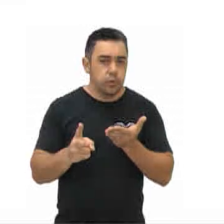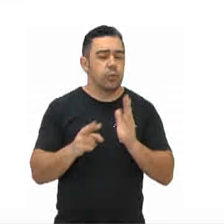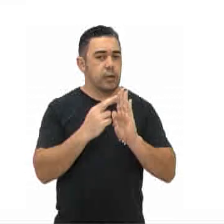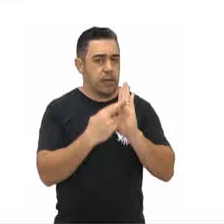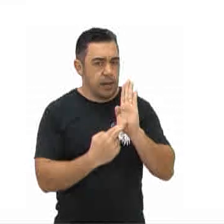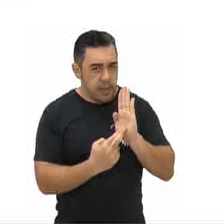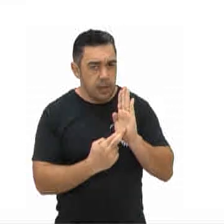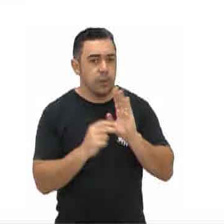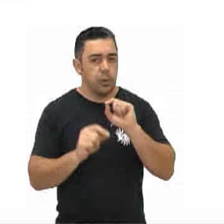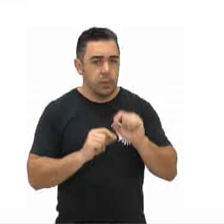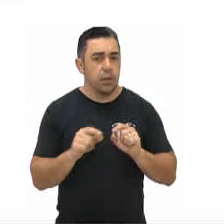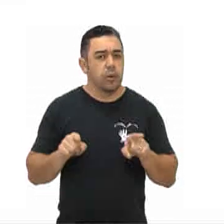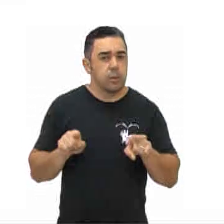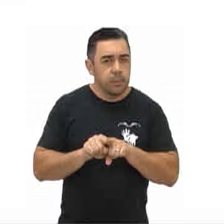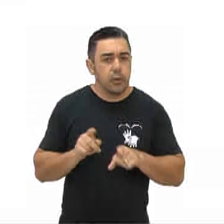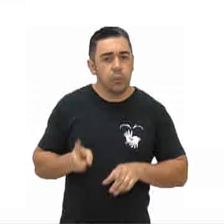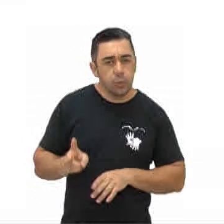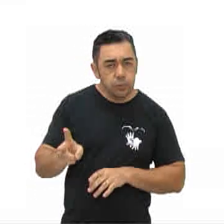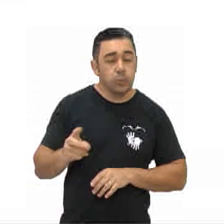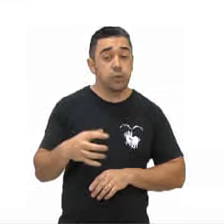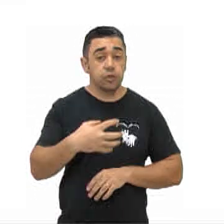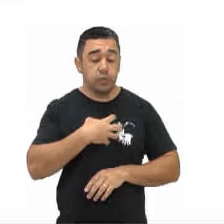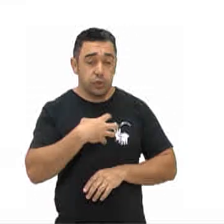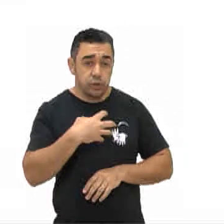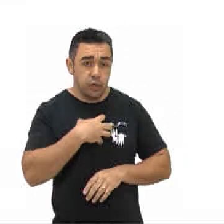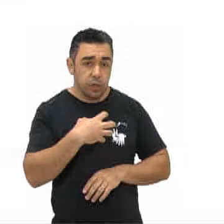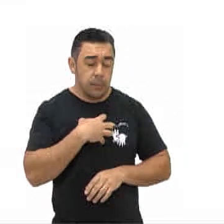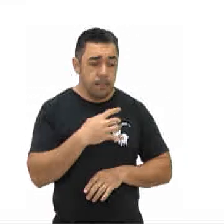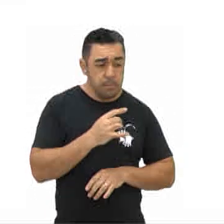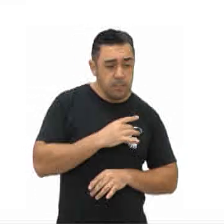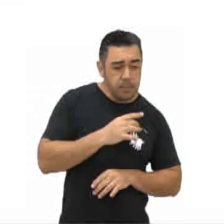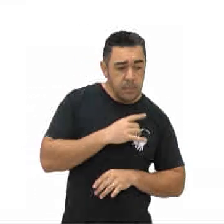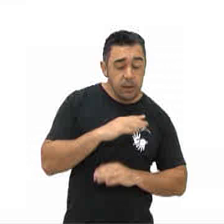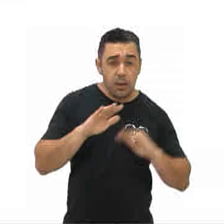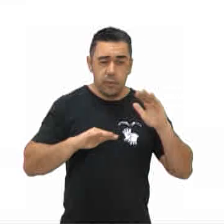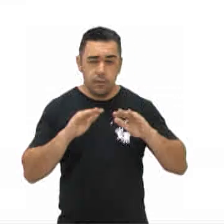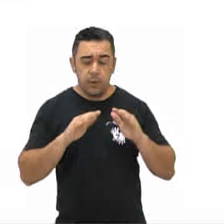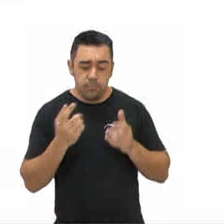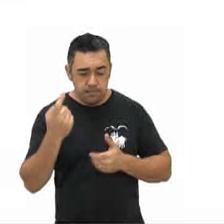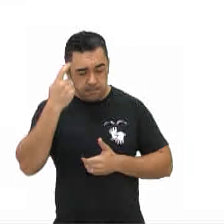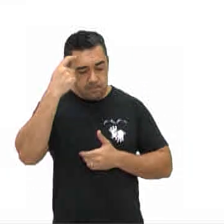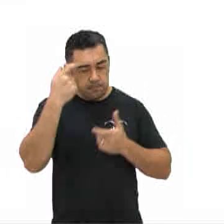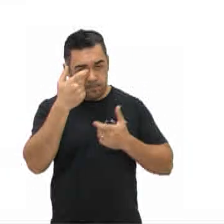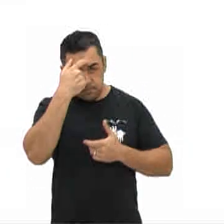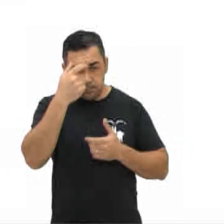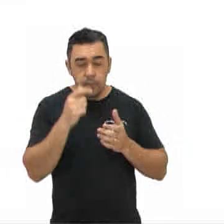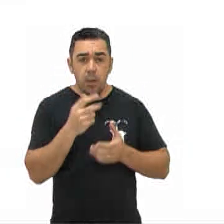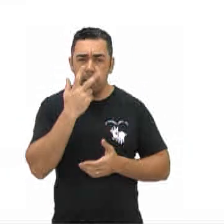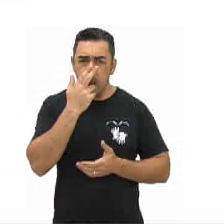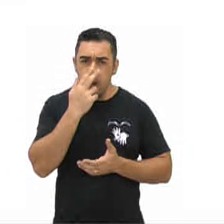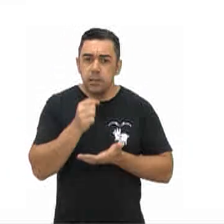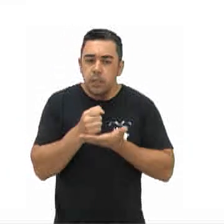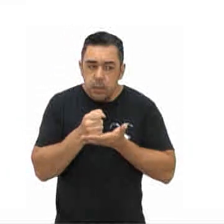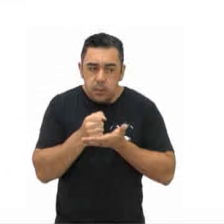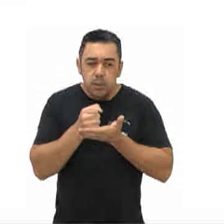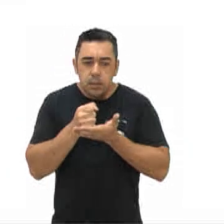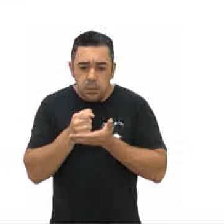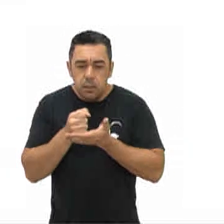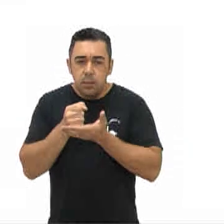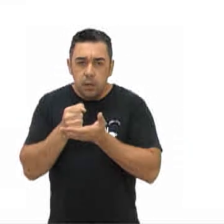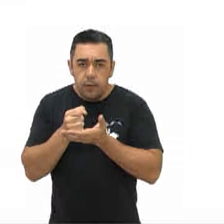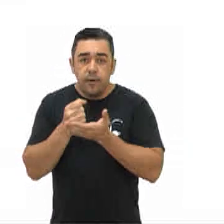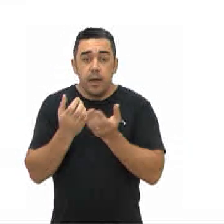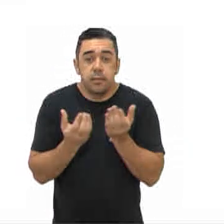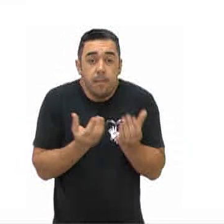regra. Procede ainda da maneira entre medrosa e circunspecta, quase beata, de quem tem